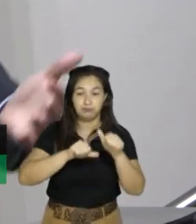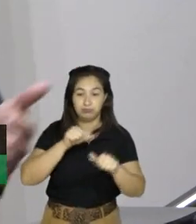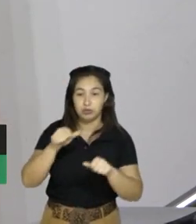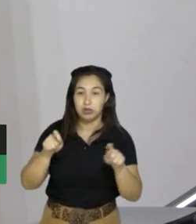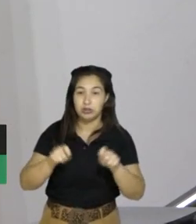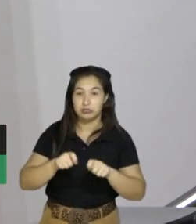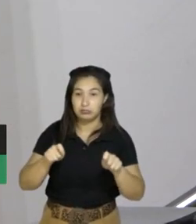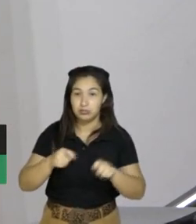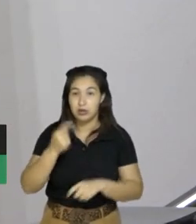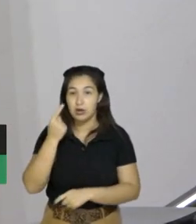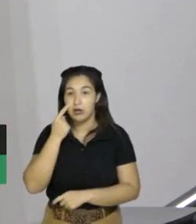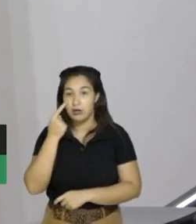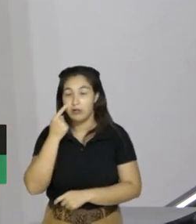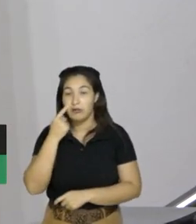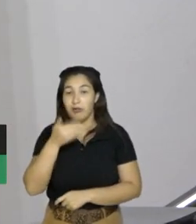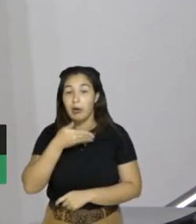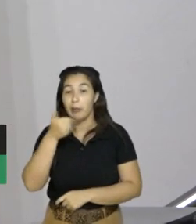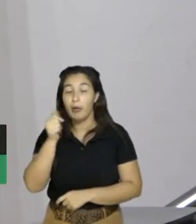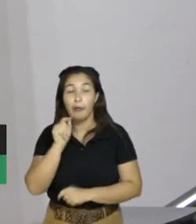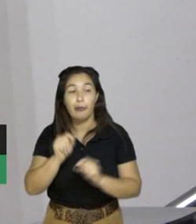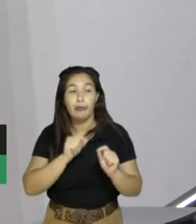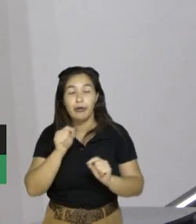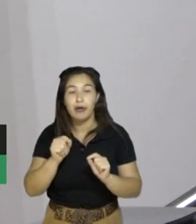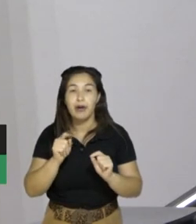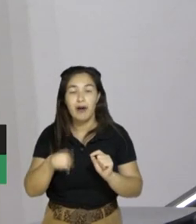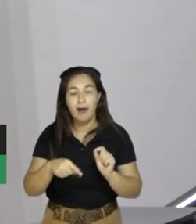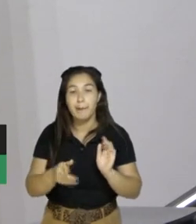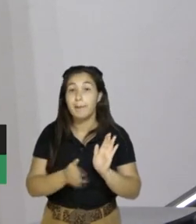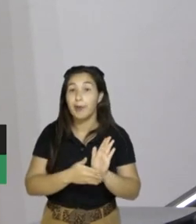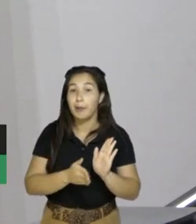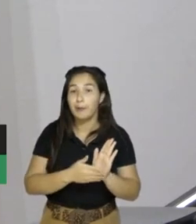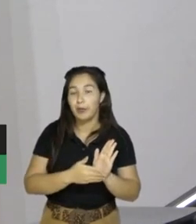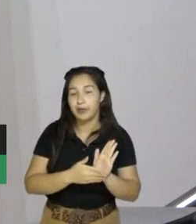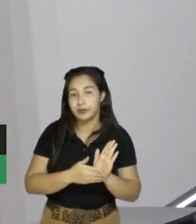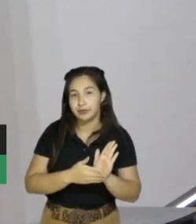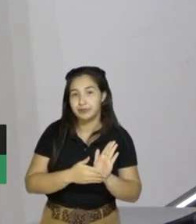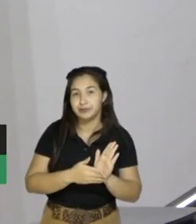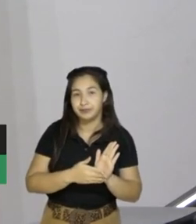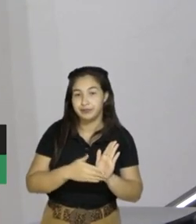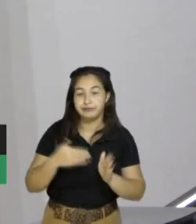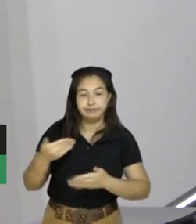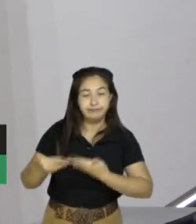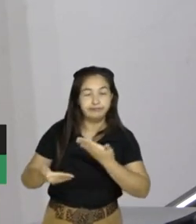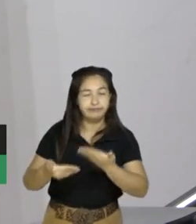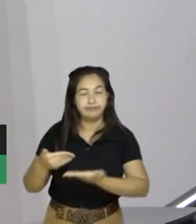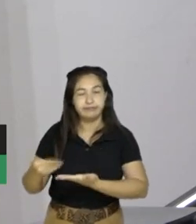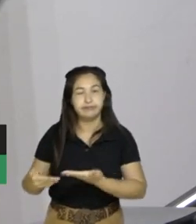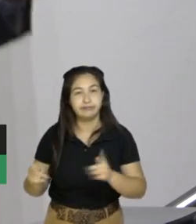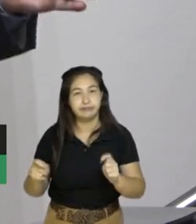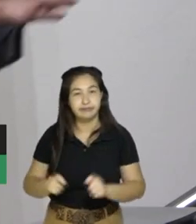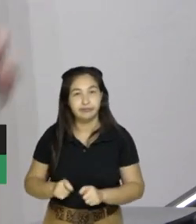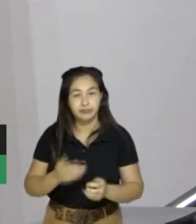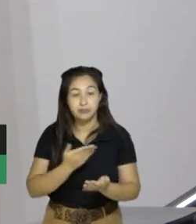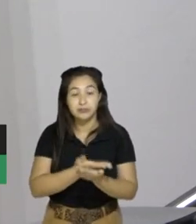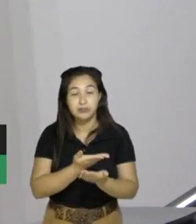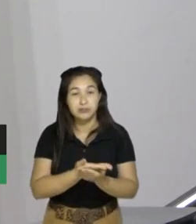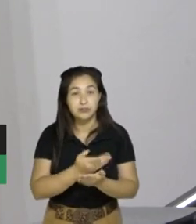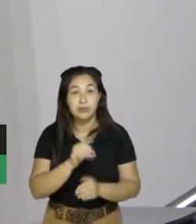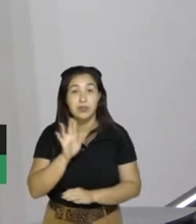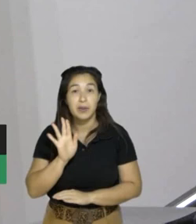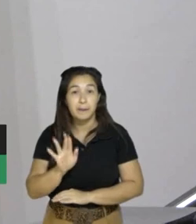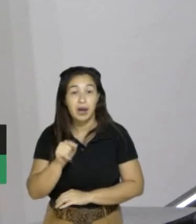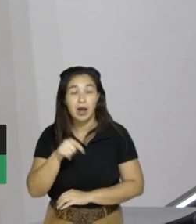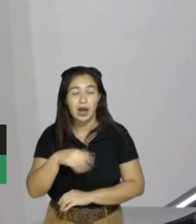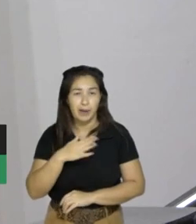de cada um dos Senhores ele é uma proposta né intramitação mas ele não é um projeto do deputado